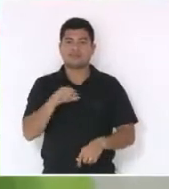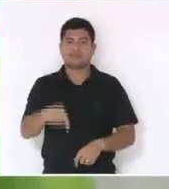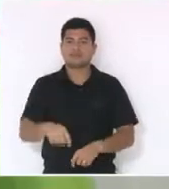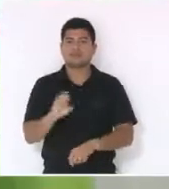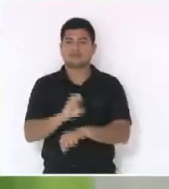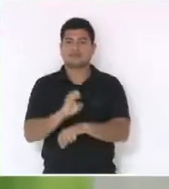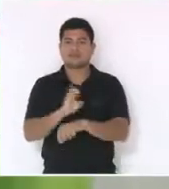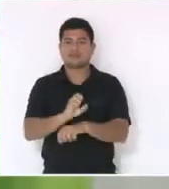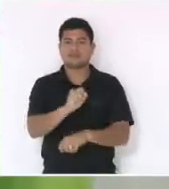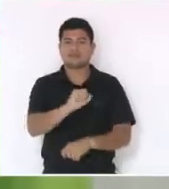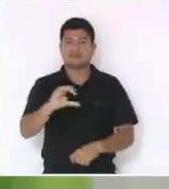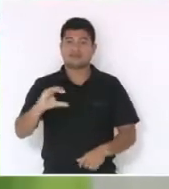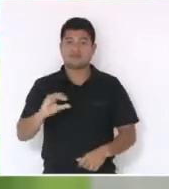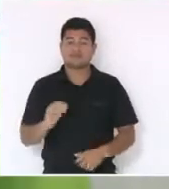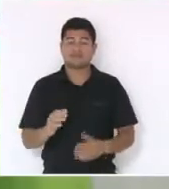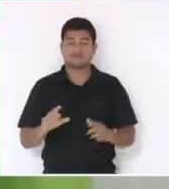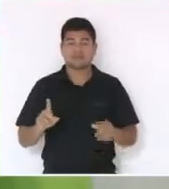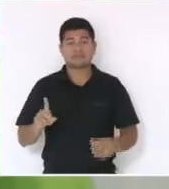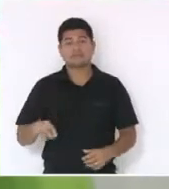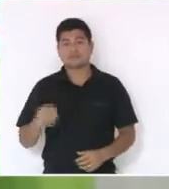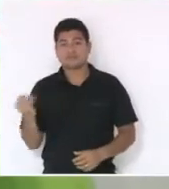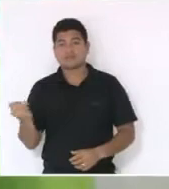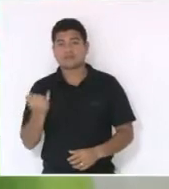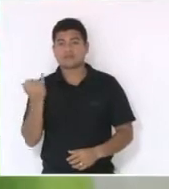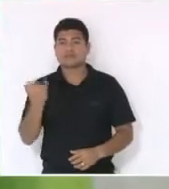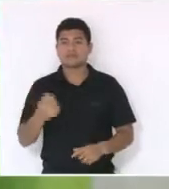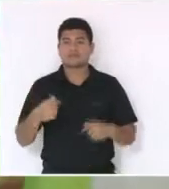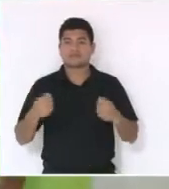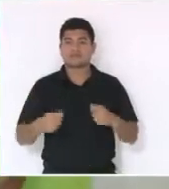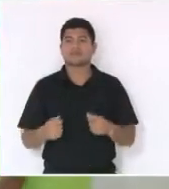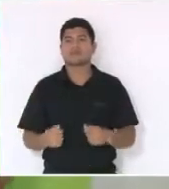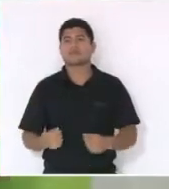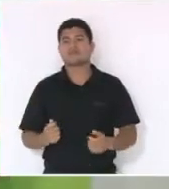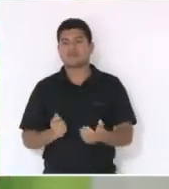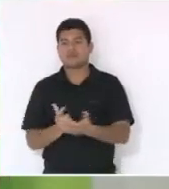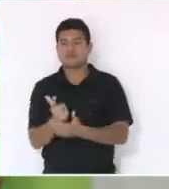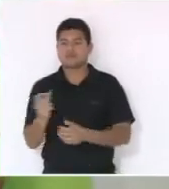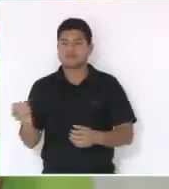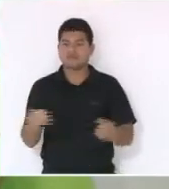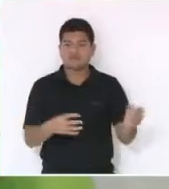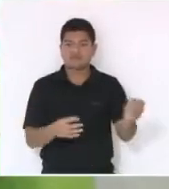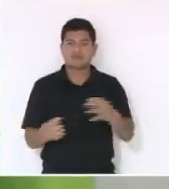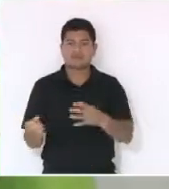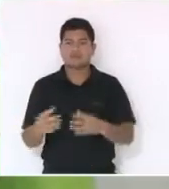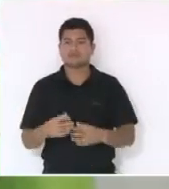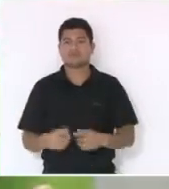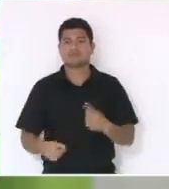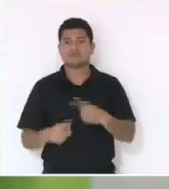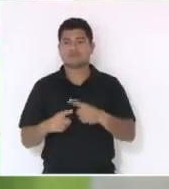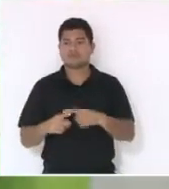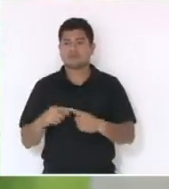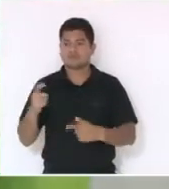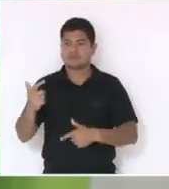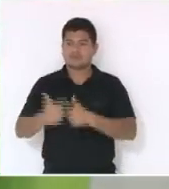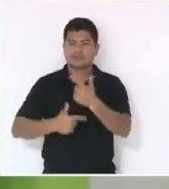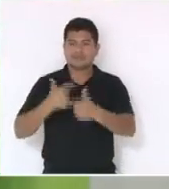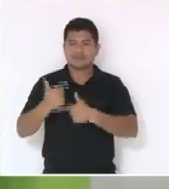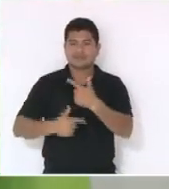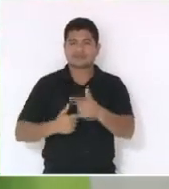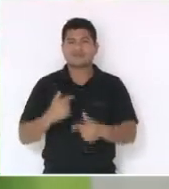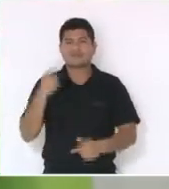é importante, tem que renovar a frota, é uma frota que trabalha 24 horas por